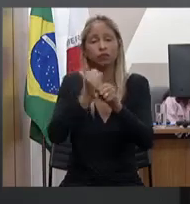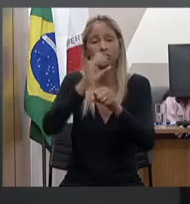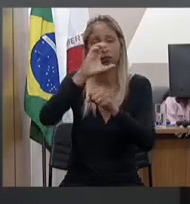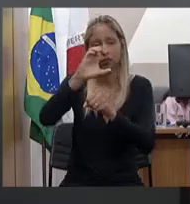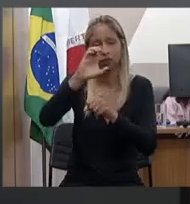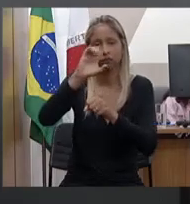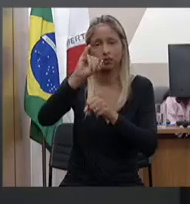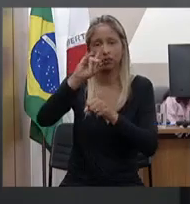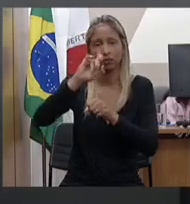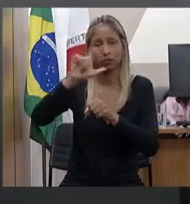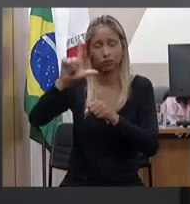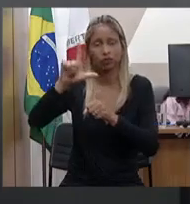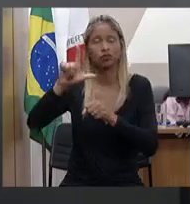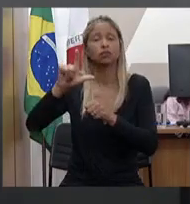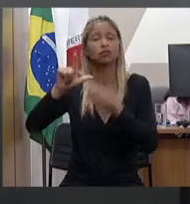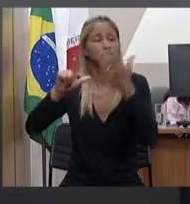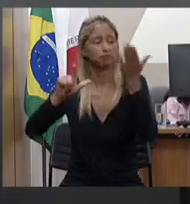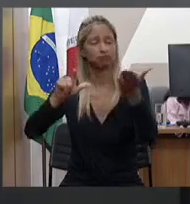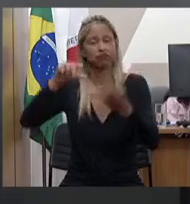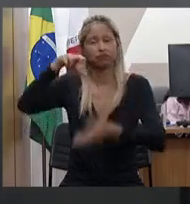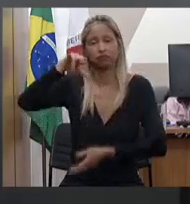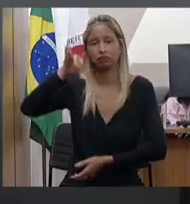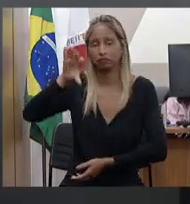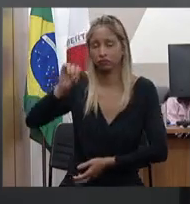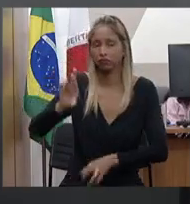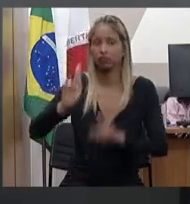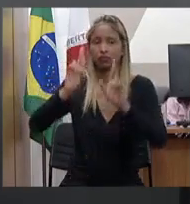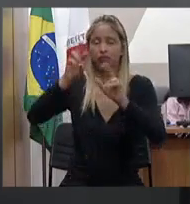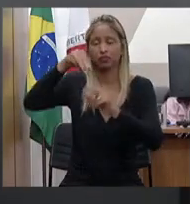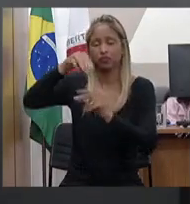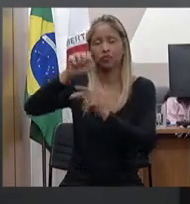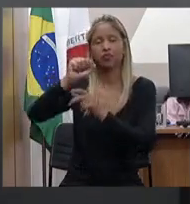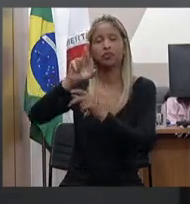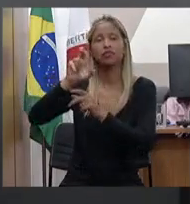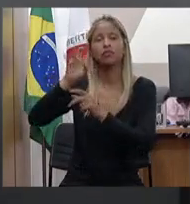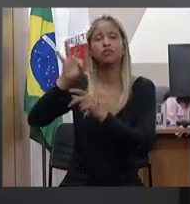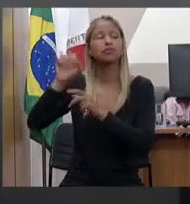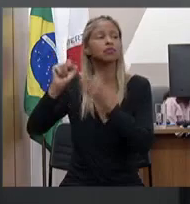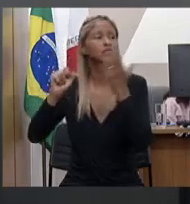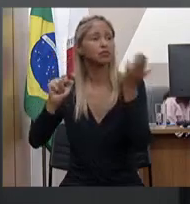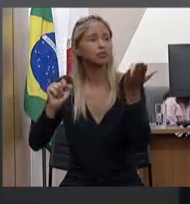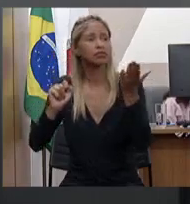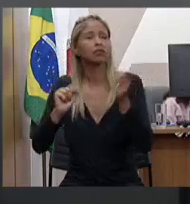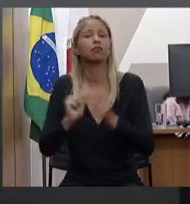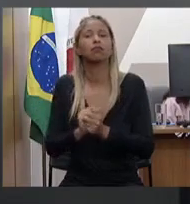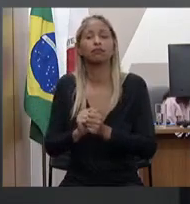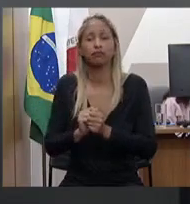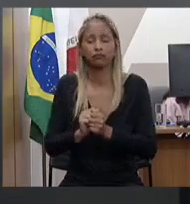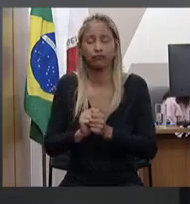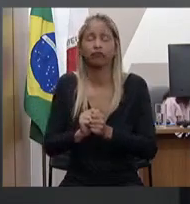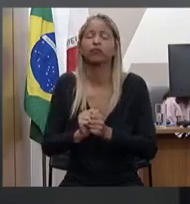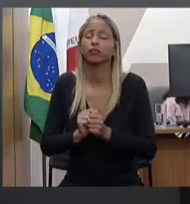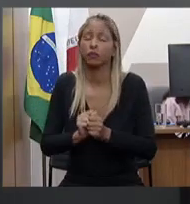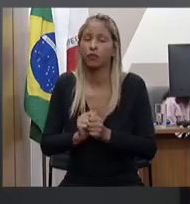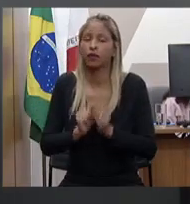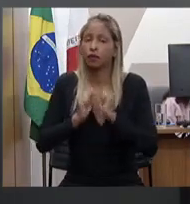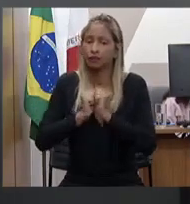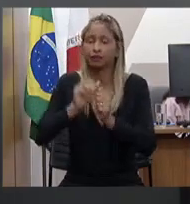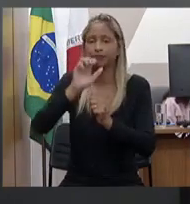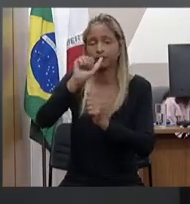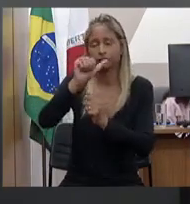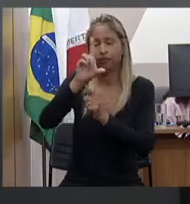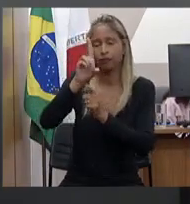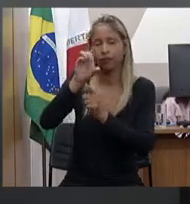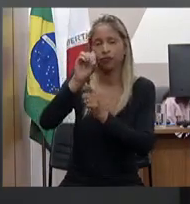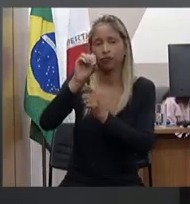na pessoa que do Márcio do Marreta companheira é ligado ali Operária camponesa cooperador que